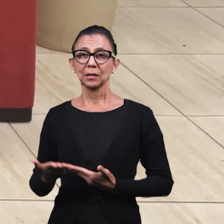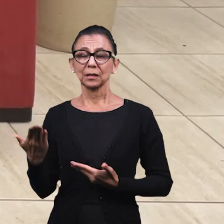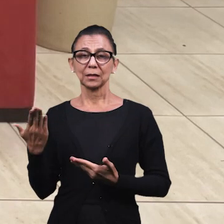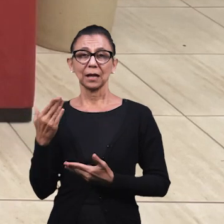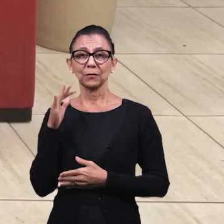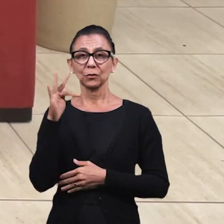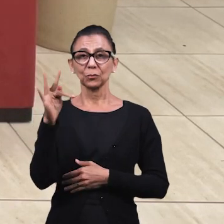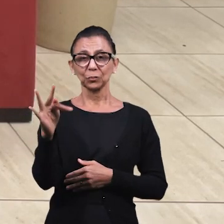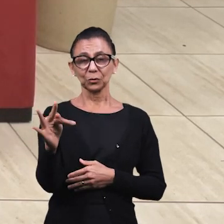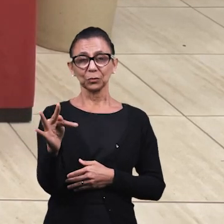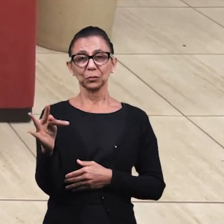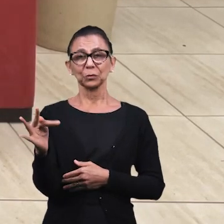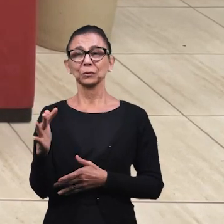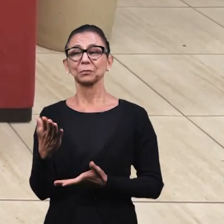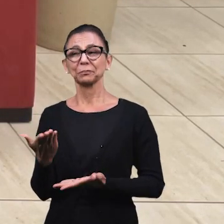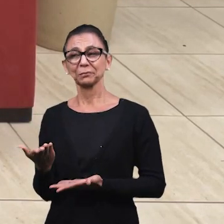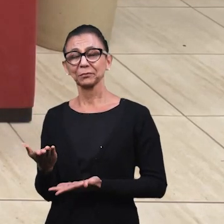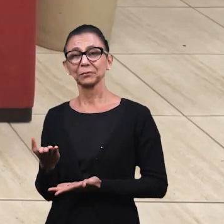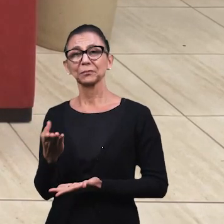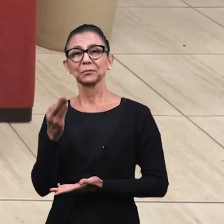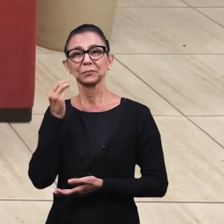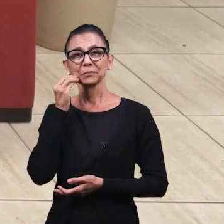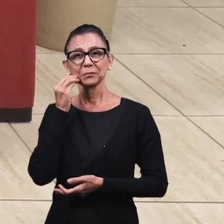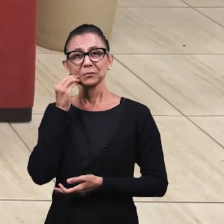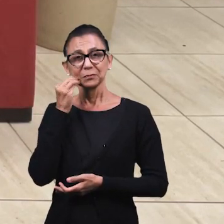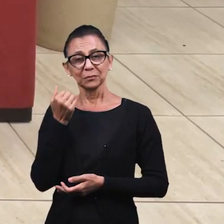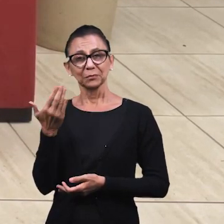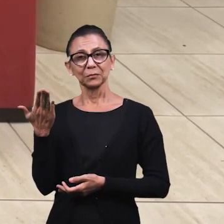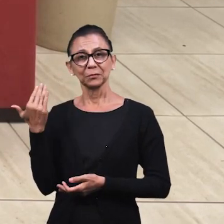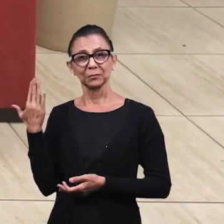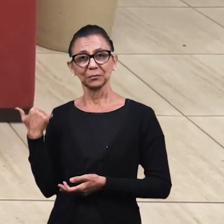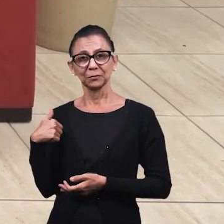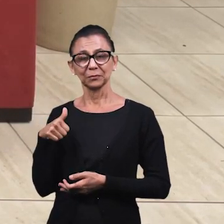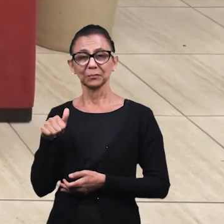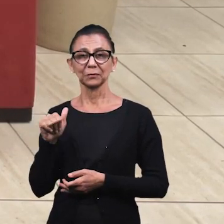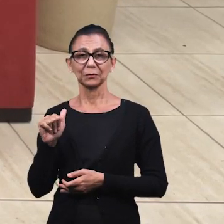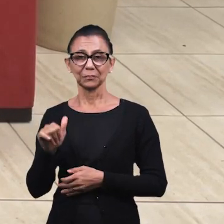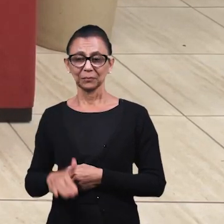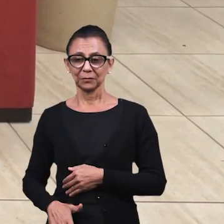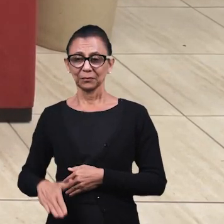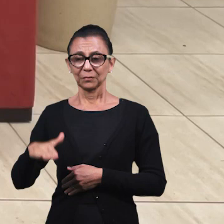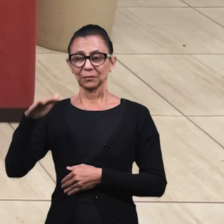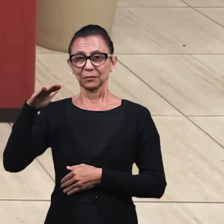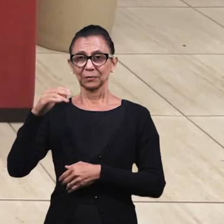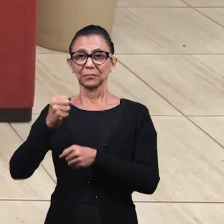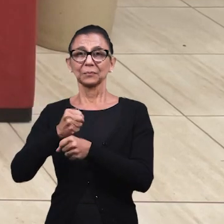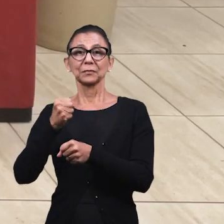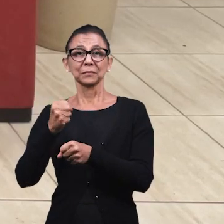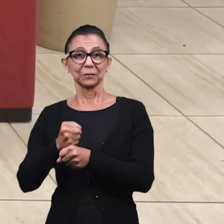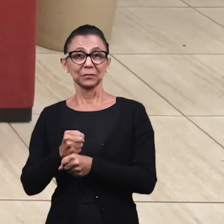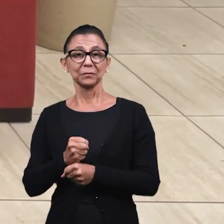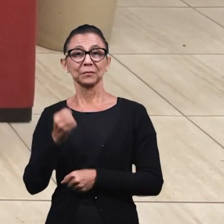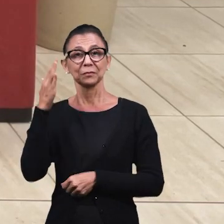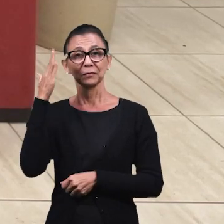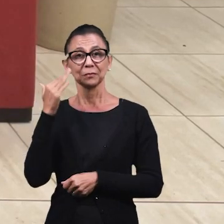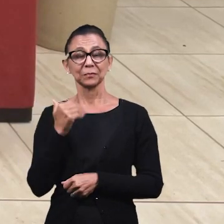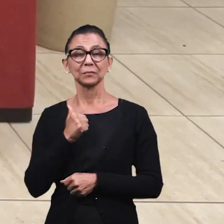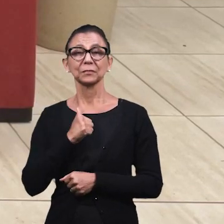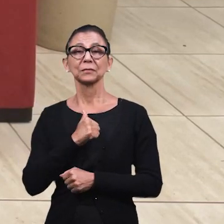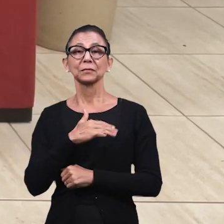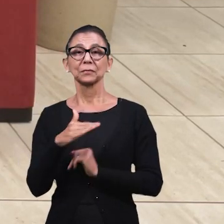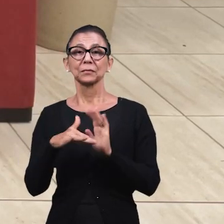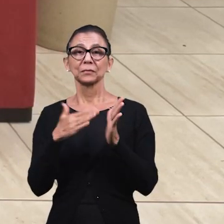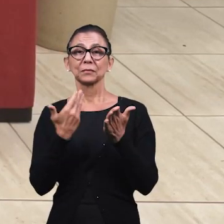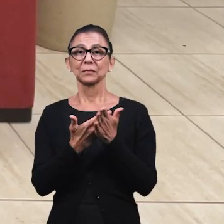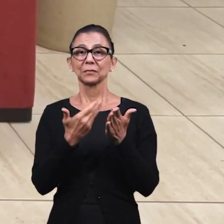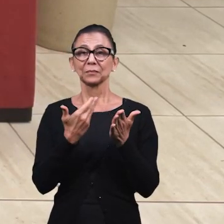que é preparada, e nós temos uma certeza, nós que tivemos a oportunidade de ser criança nessa obra como eles, nós sabemos que todos